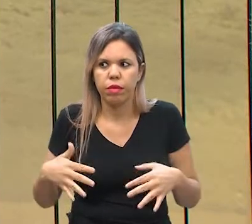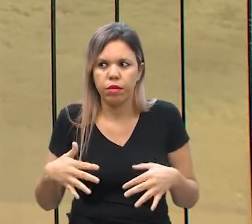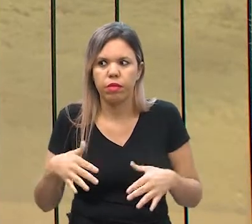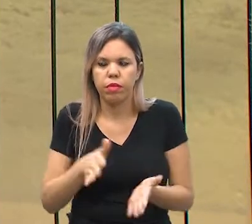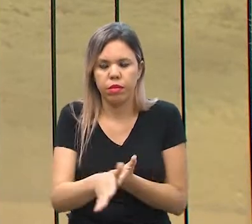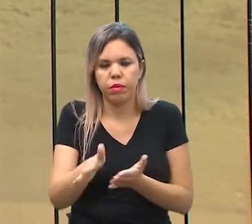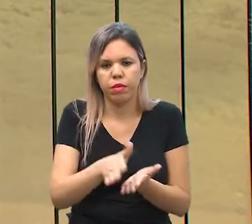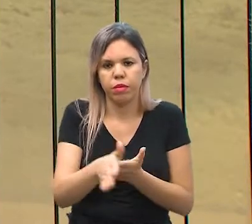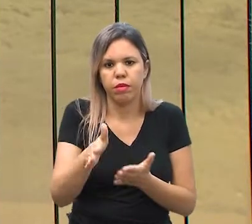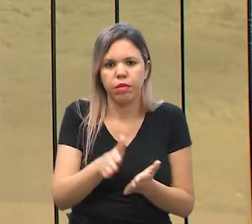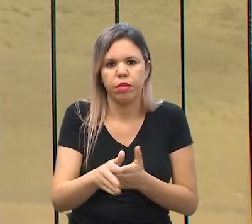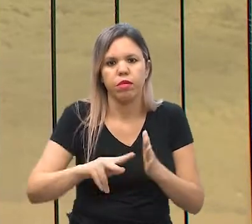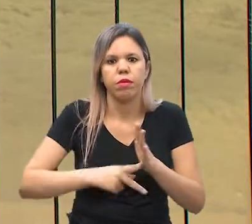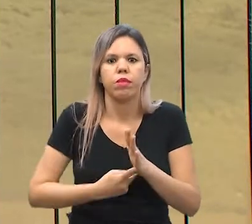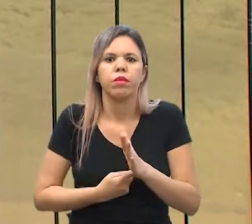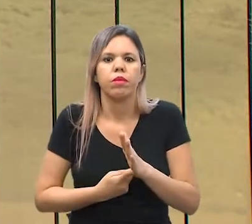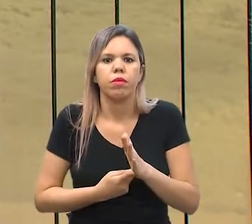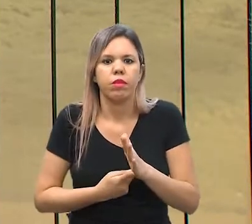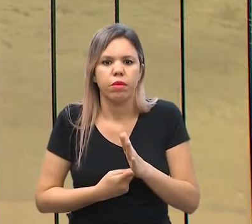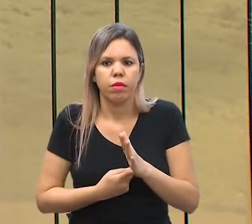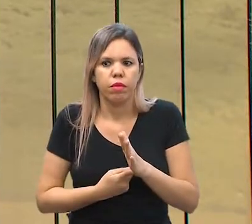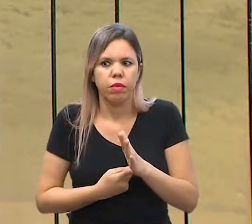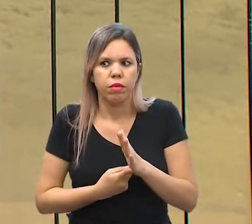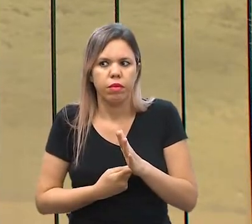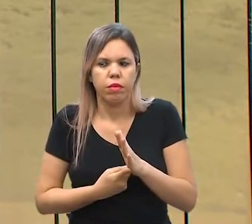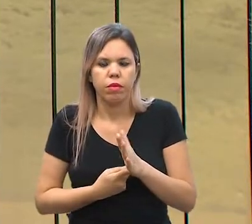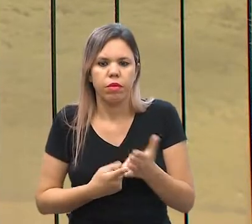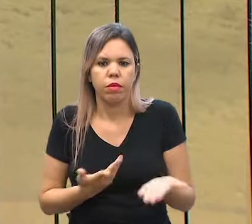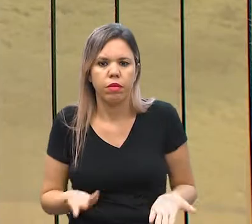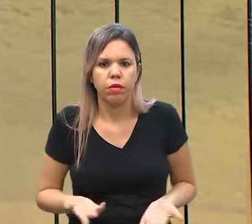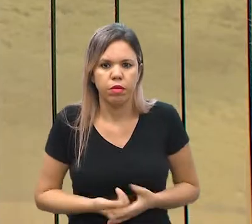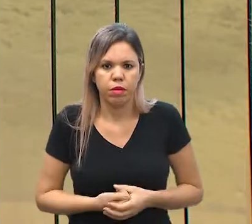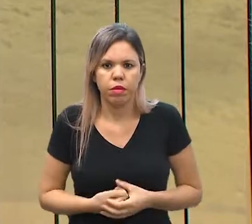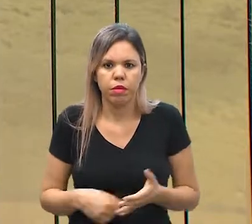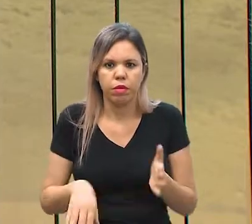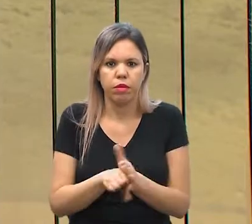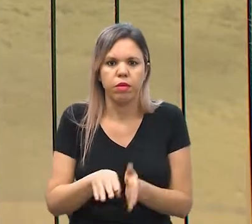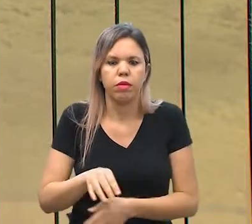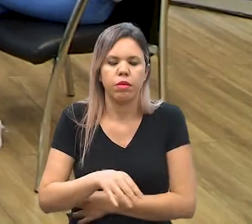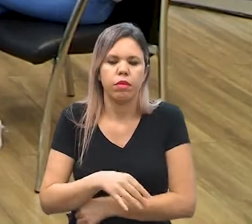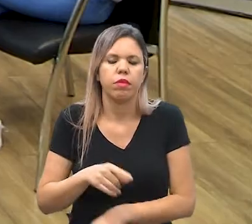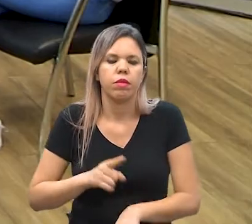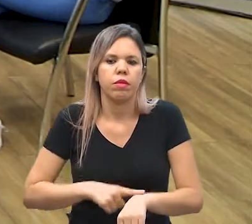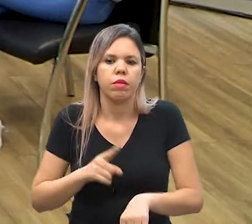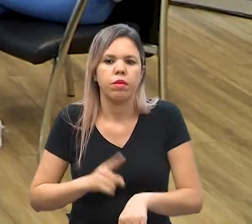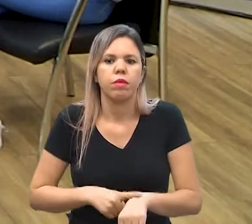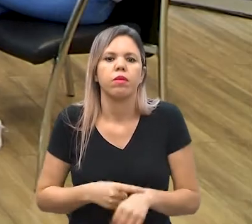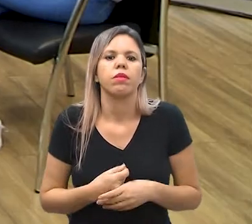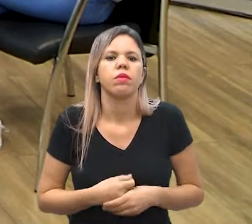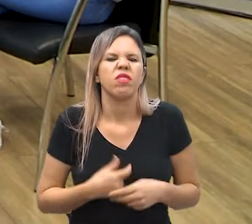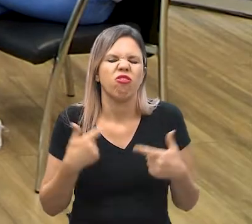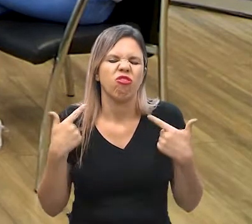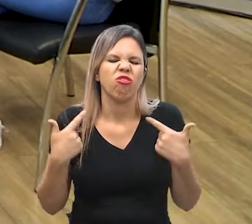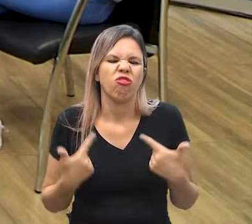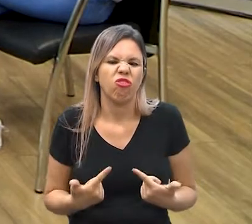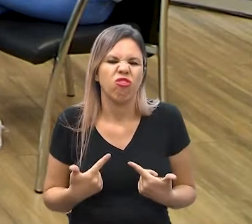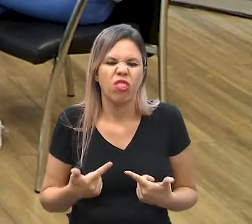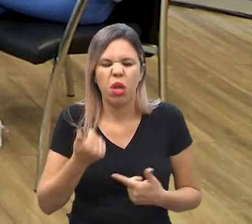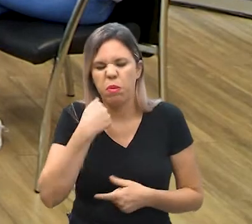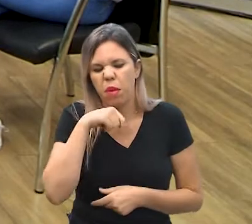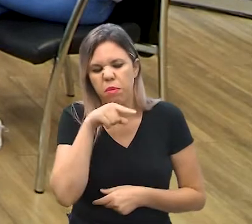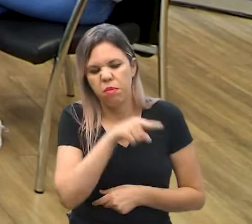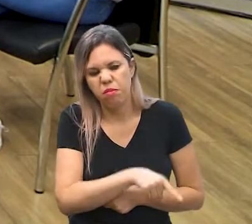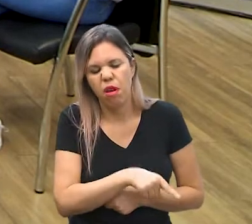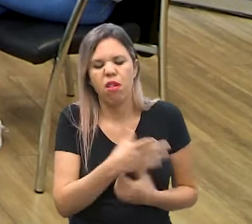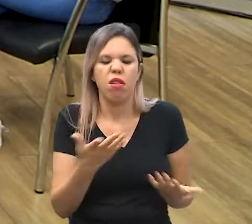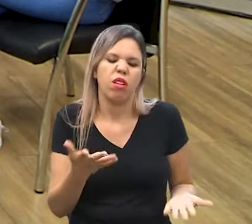gráfico, né, pro sindicato ali, né, nessa ajuda. Até que chegou um momento que para mim ficou um pouco chato, né, porque era minha mãe,